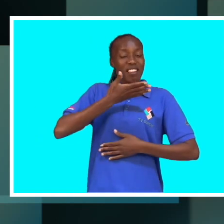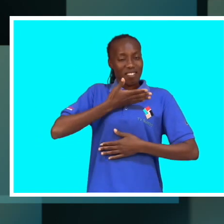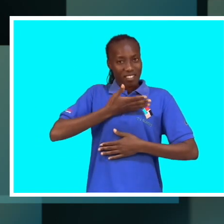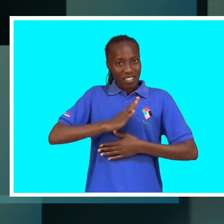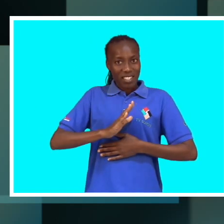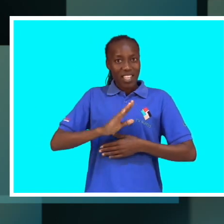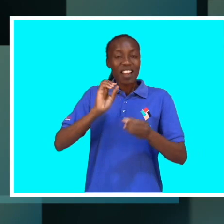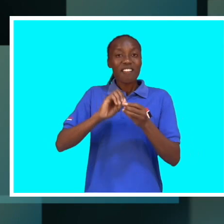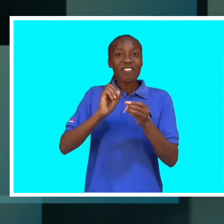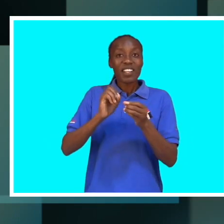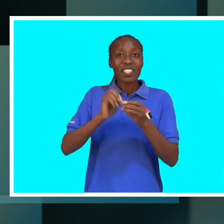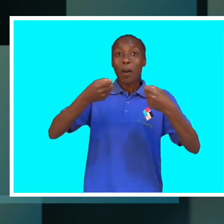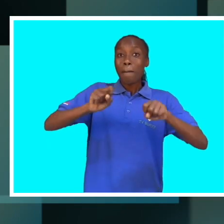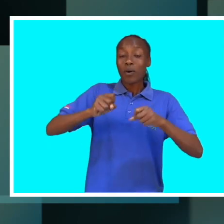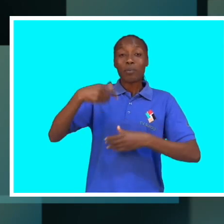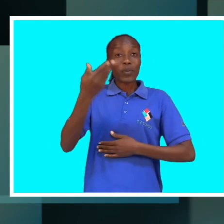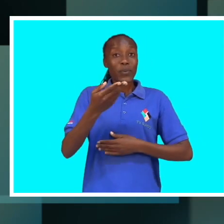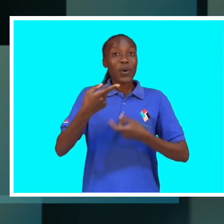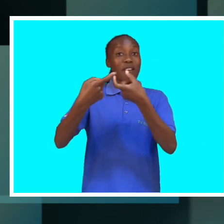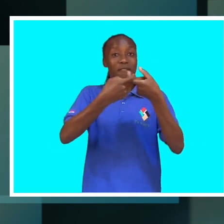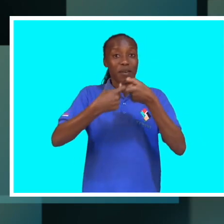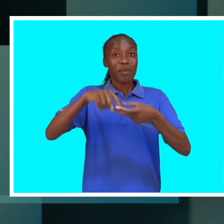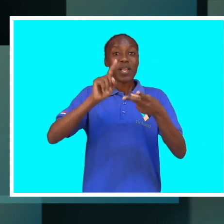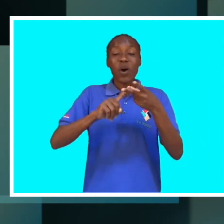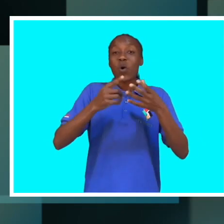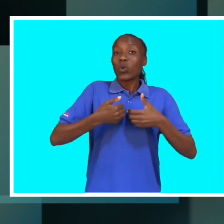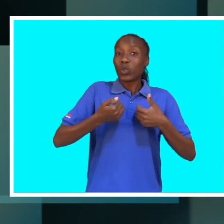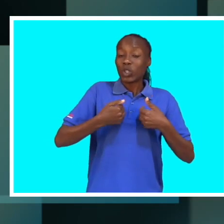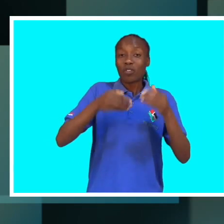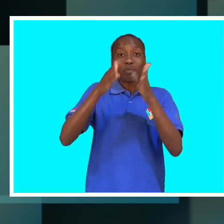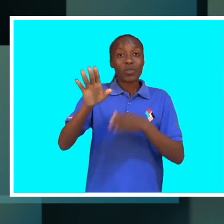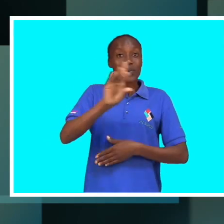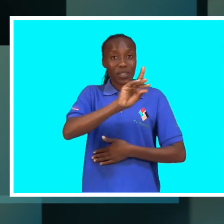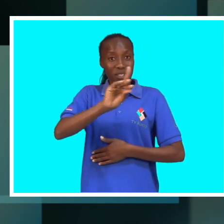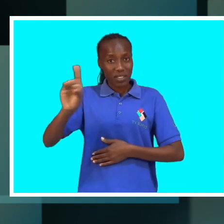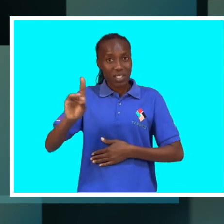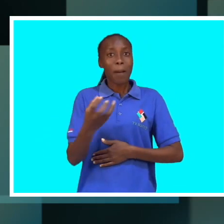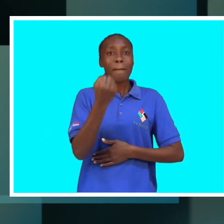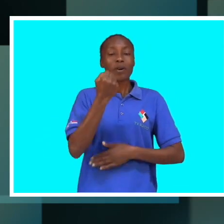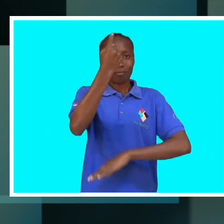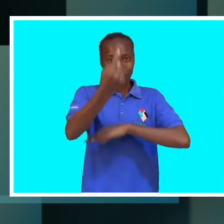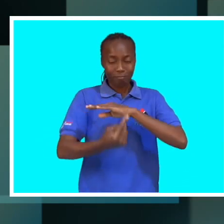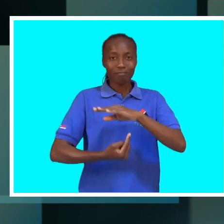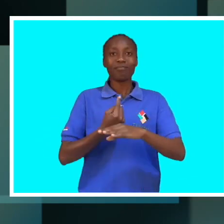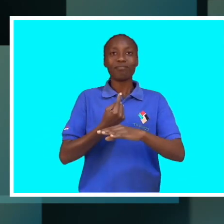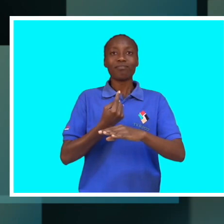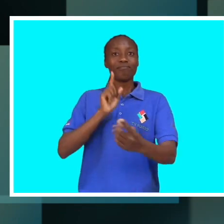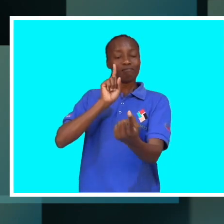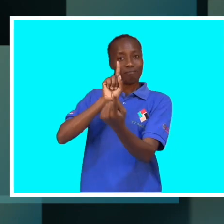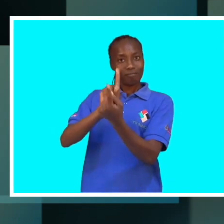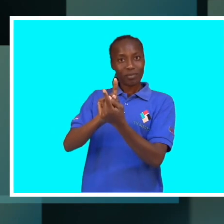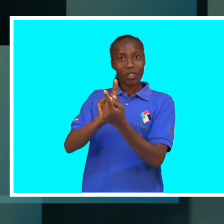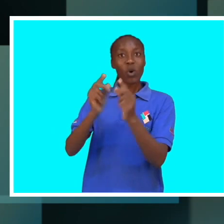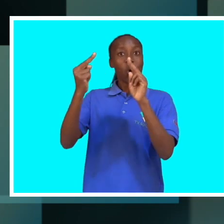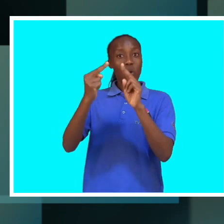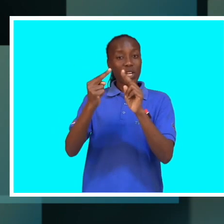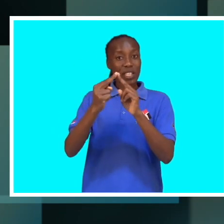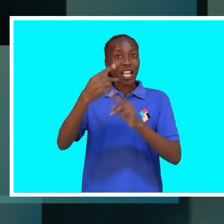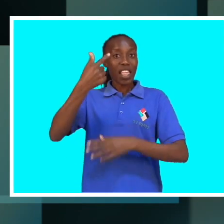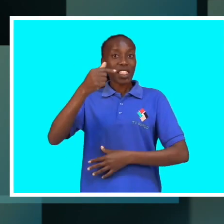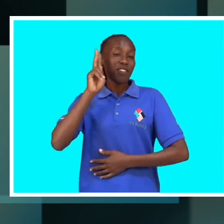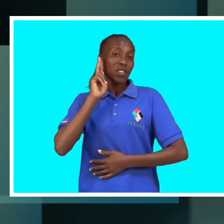queira um motociclo para a sua família ou talvez um jovem só com deficiência naturalmente pode cá vir. Aliás, pode contactar a